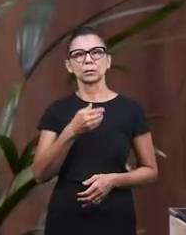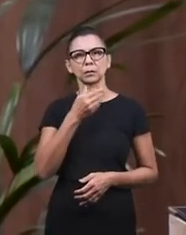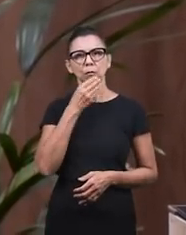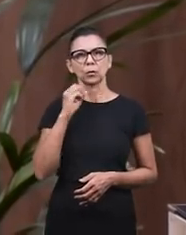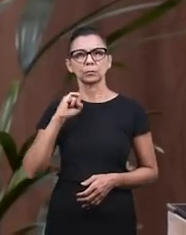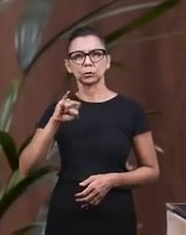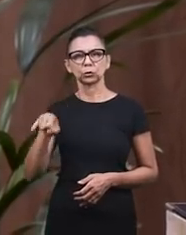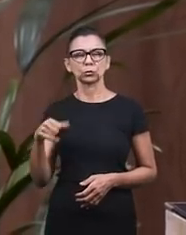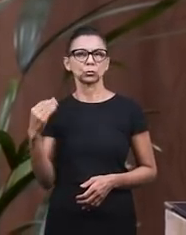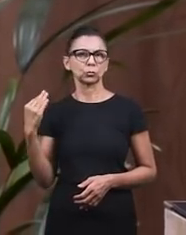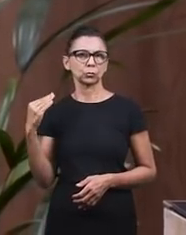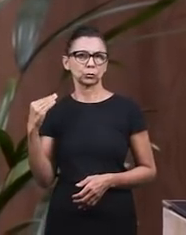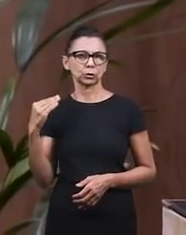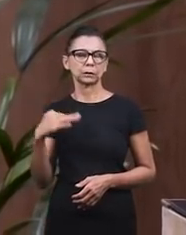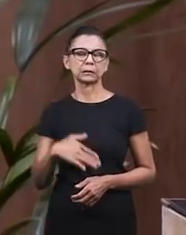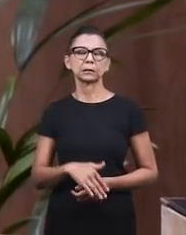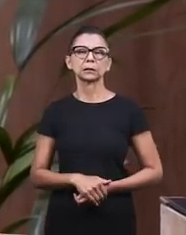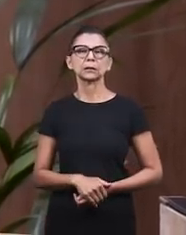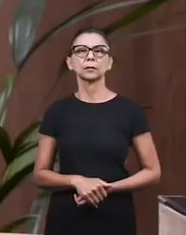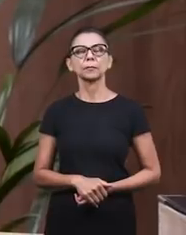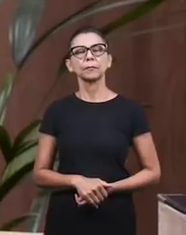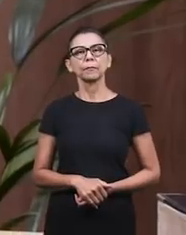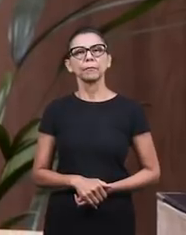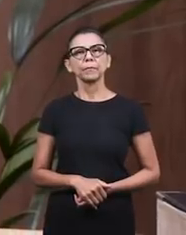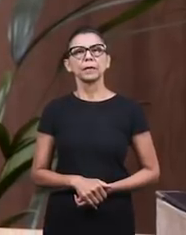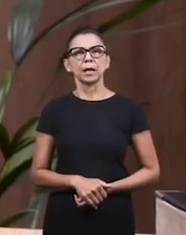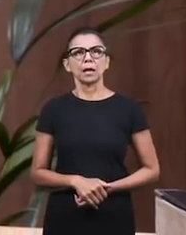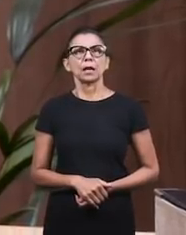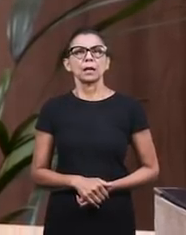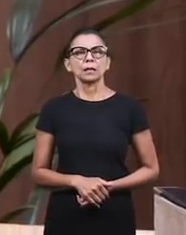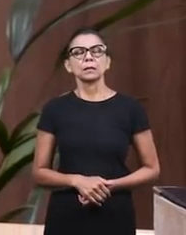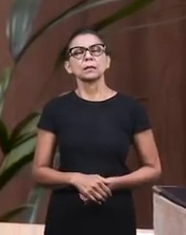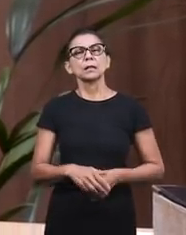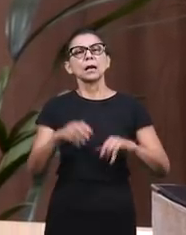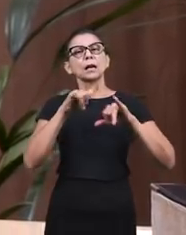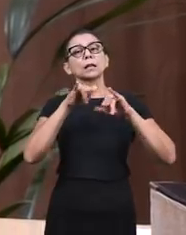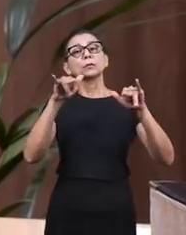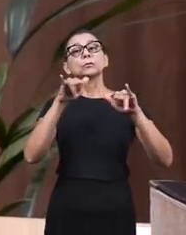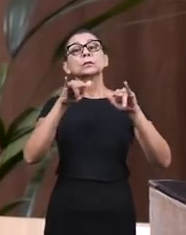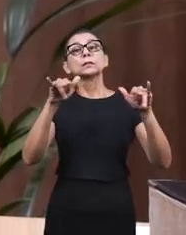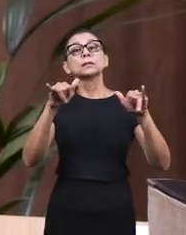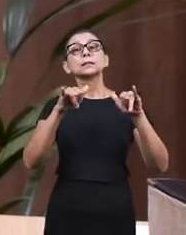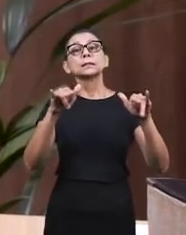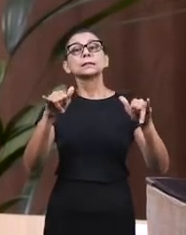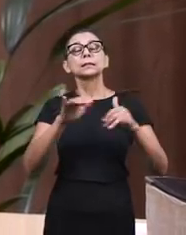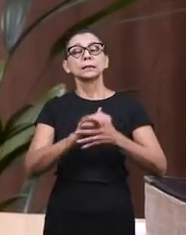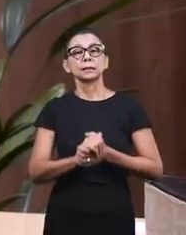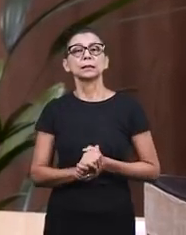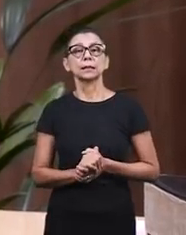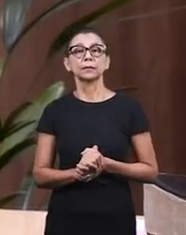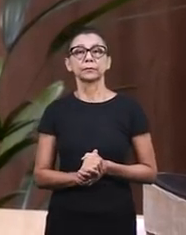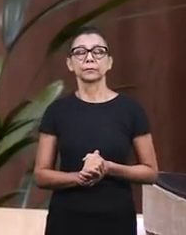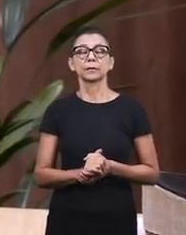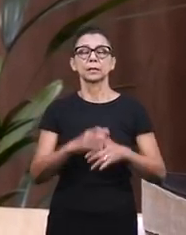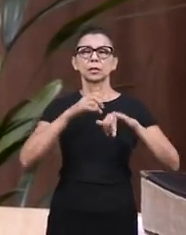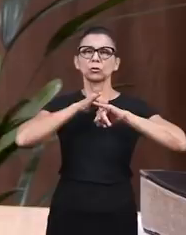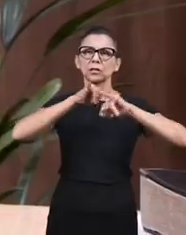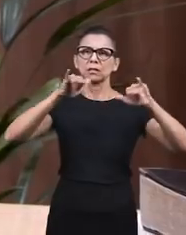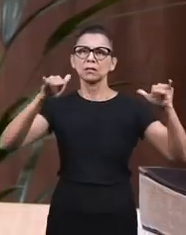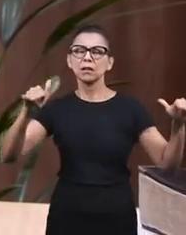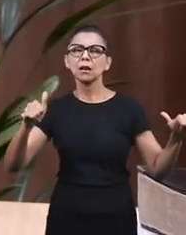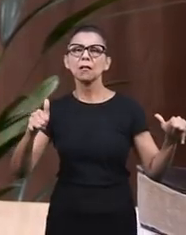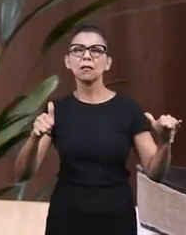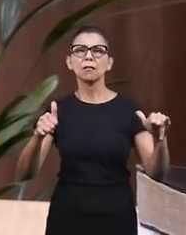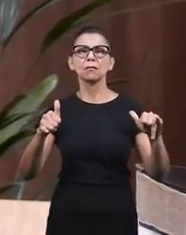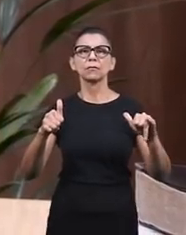Batista. E João Batista, ele vem anunciar a vinda do Salvador, do Messias.